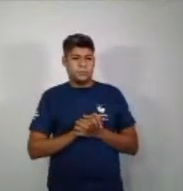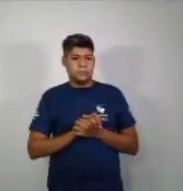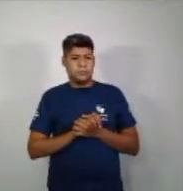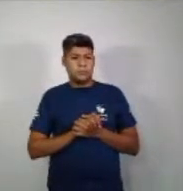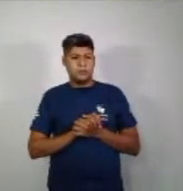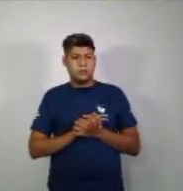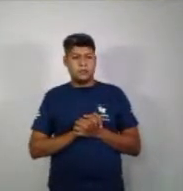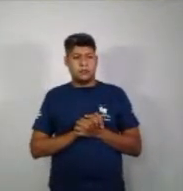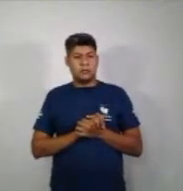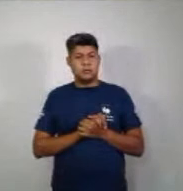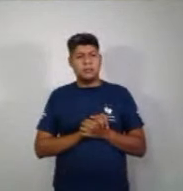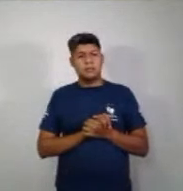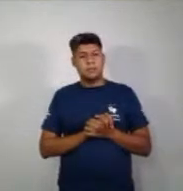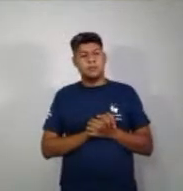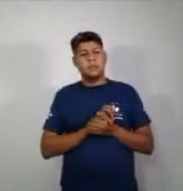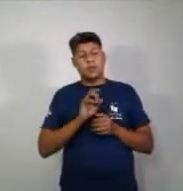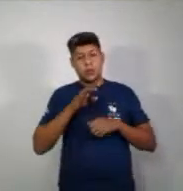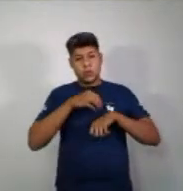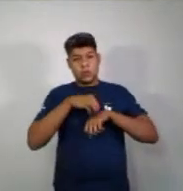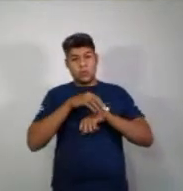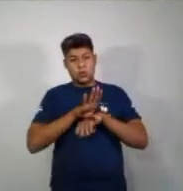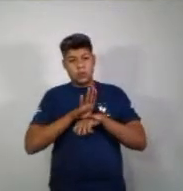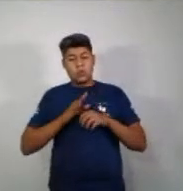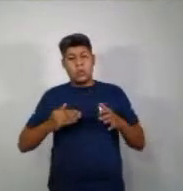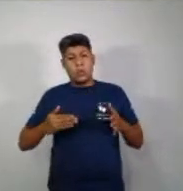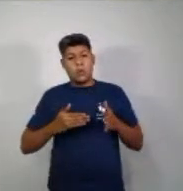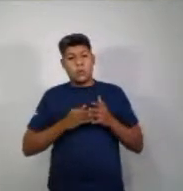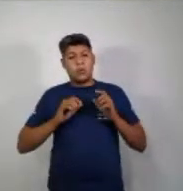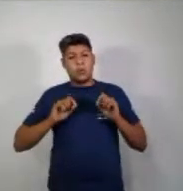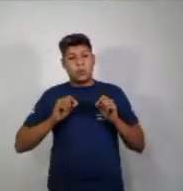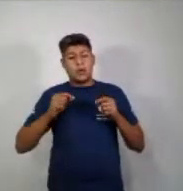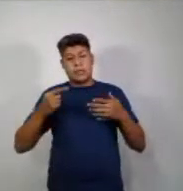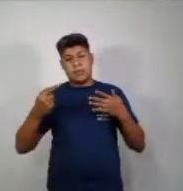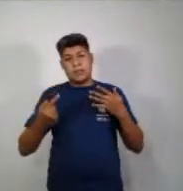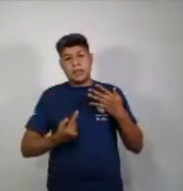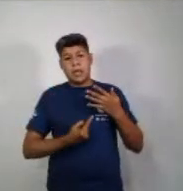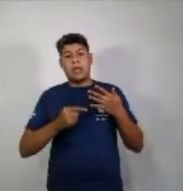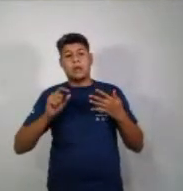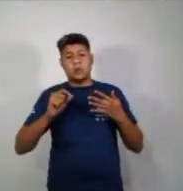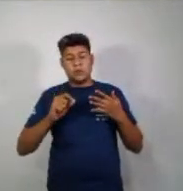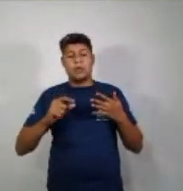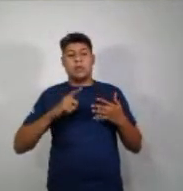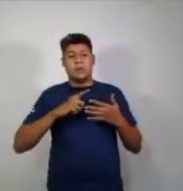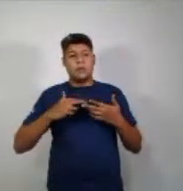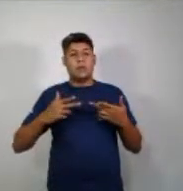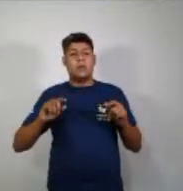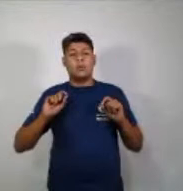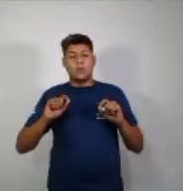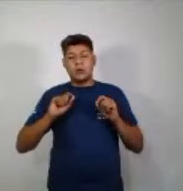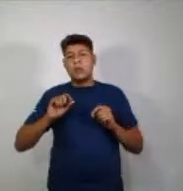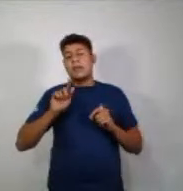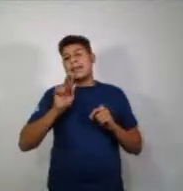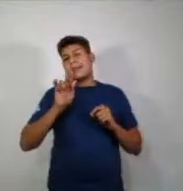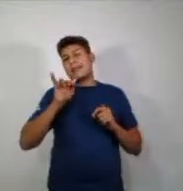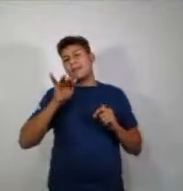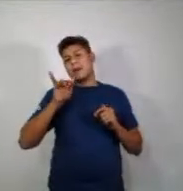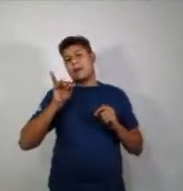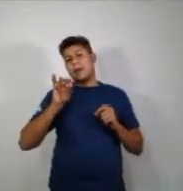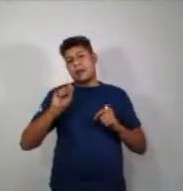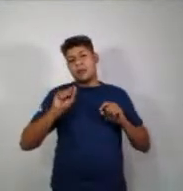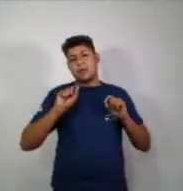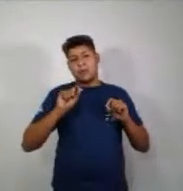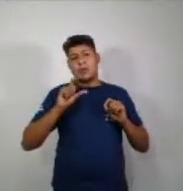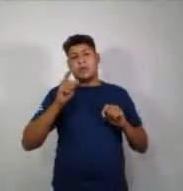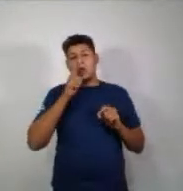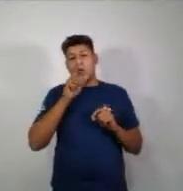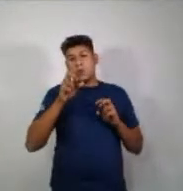Sim, e só um comentário último sobre detalhes, né, que aparecem na obra, sobre o que o Guimarães gostava nele, que ele